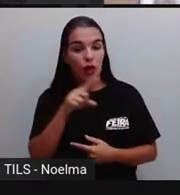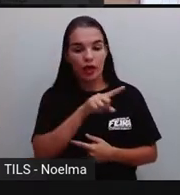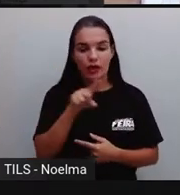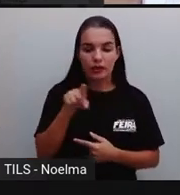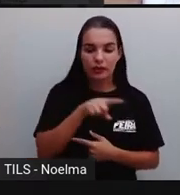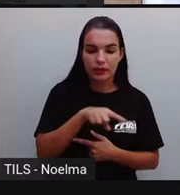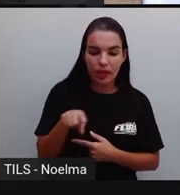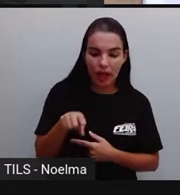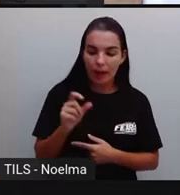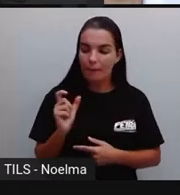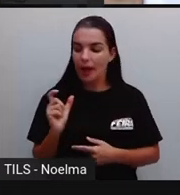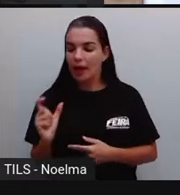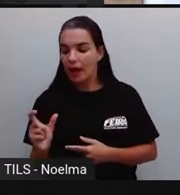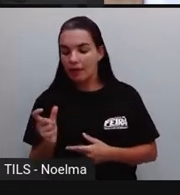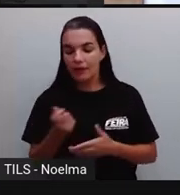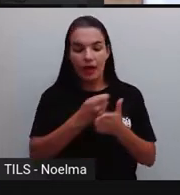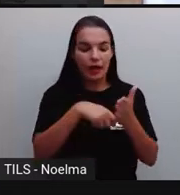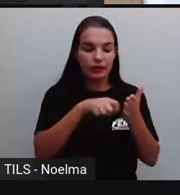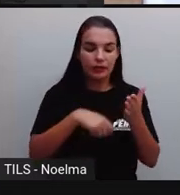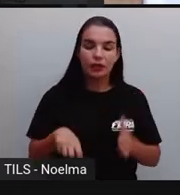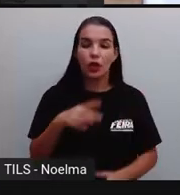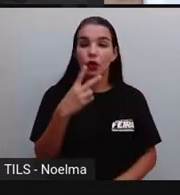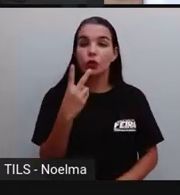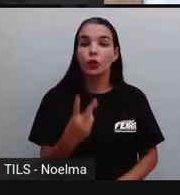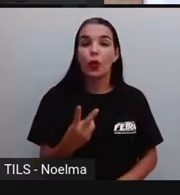escritas com dois sis. Então, ó,